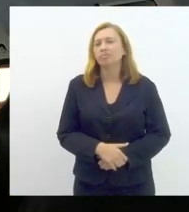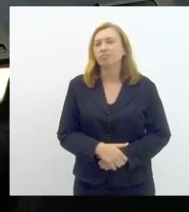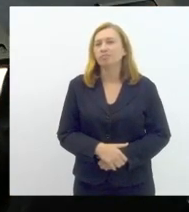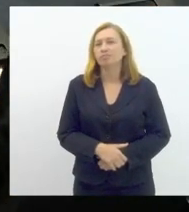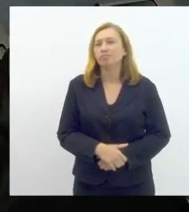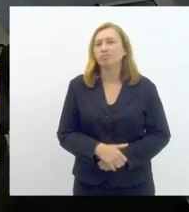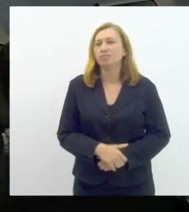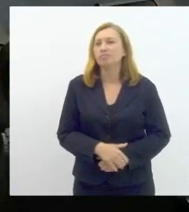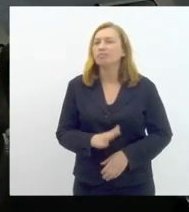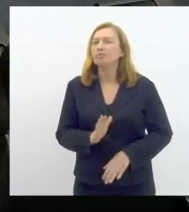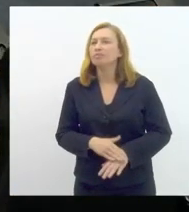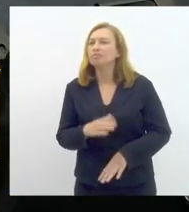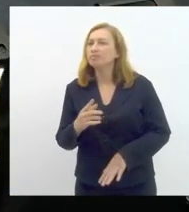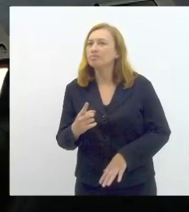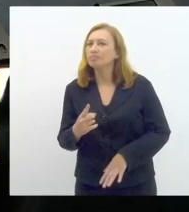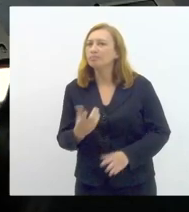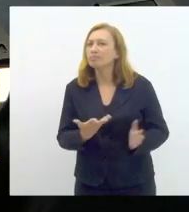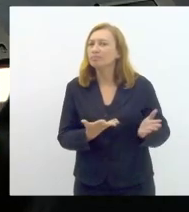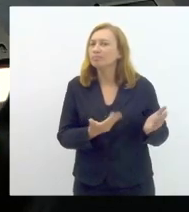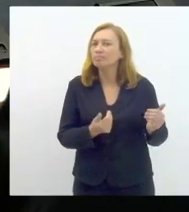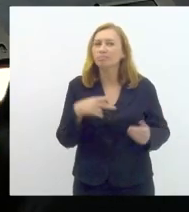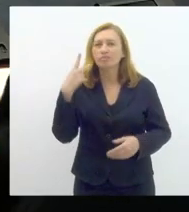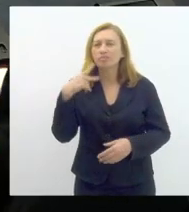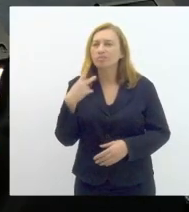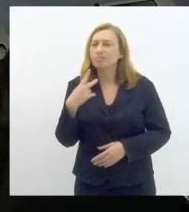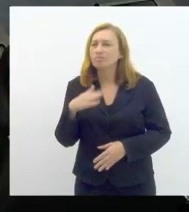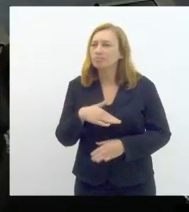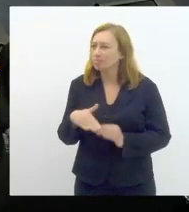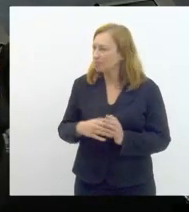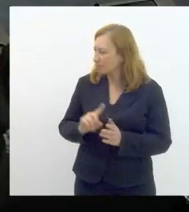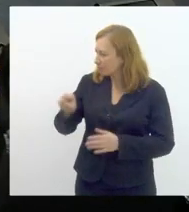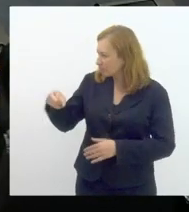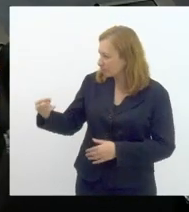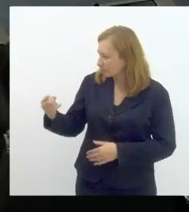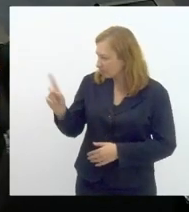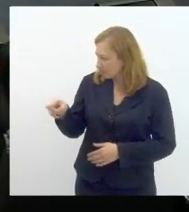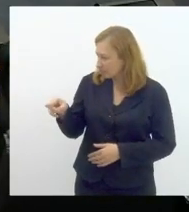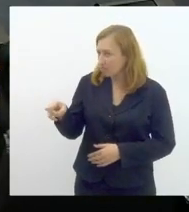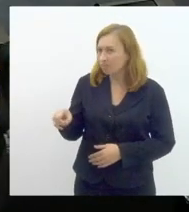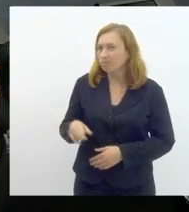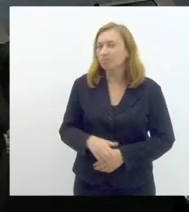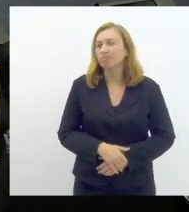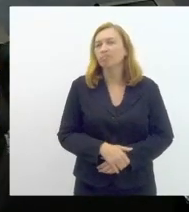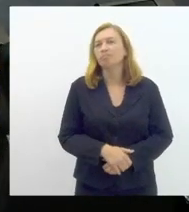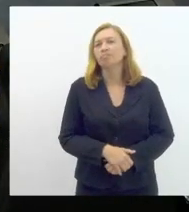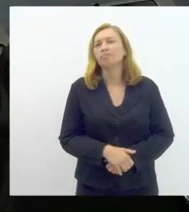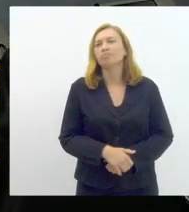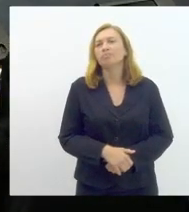Tem mais algum parlamentar juvenil? Todos os outros são da edição anterior, né?